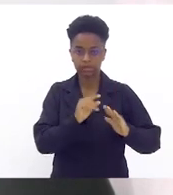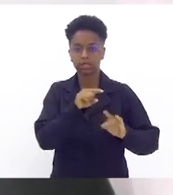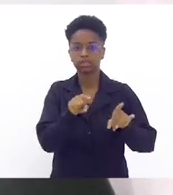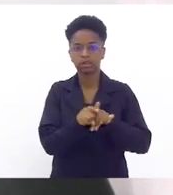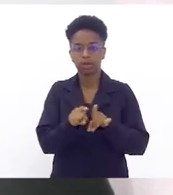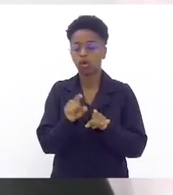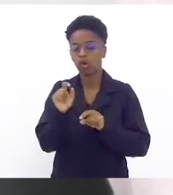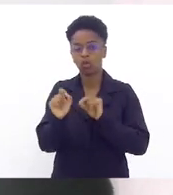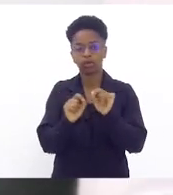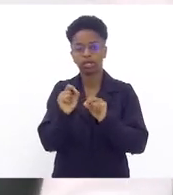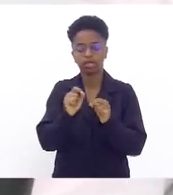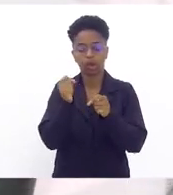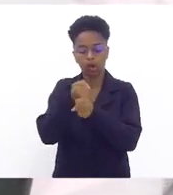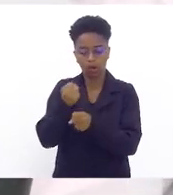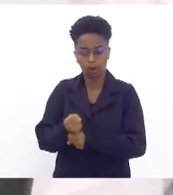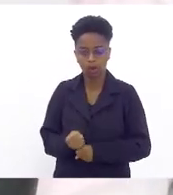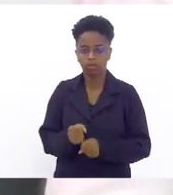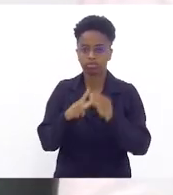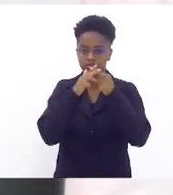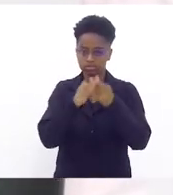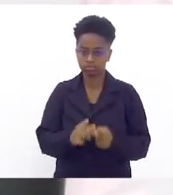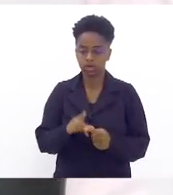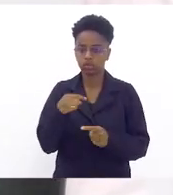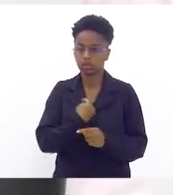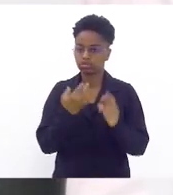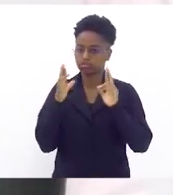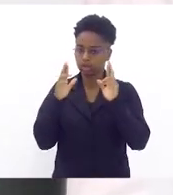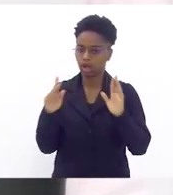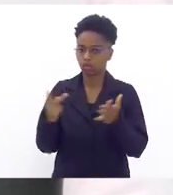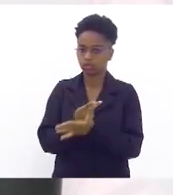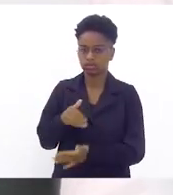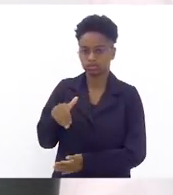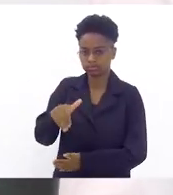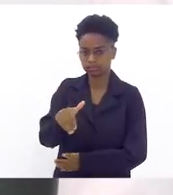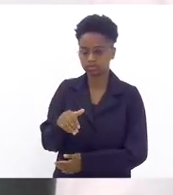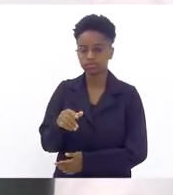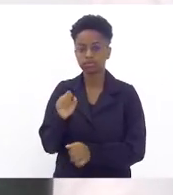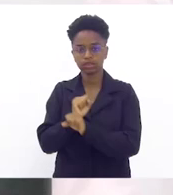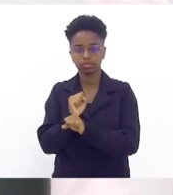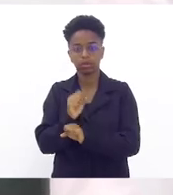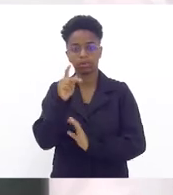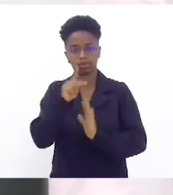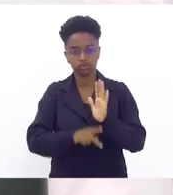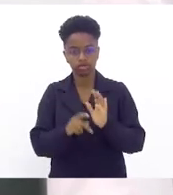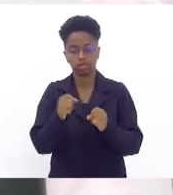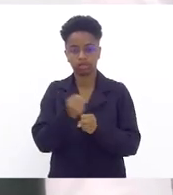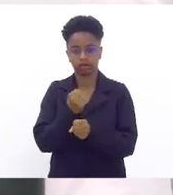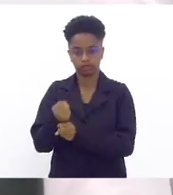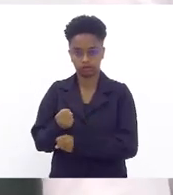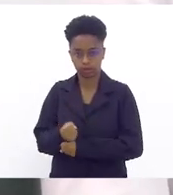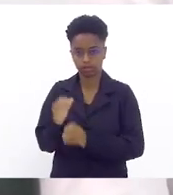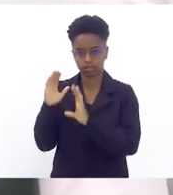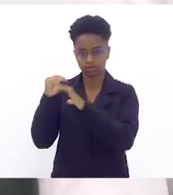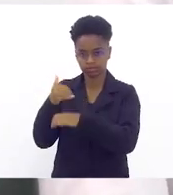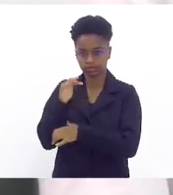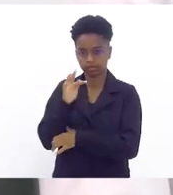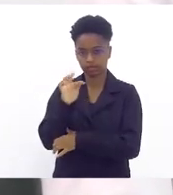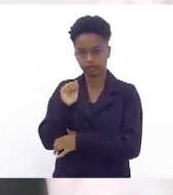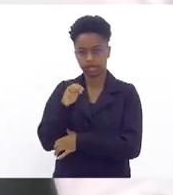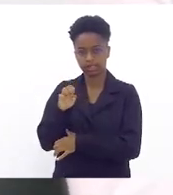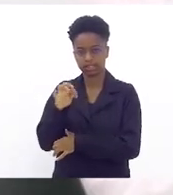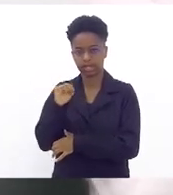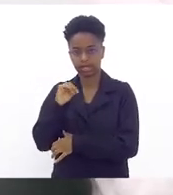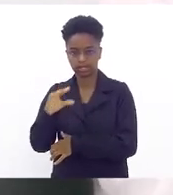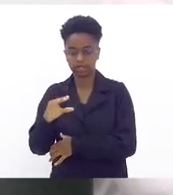para as obras de restauração que esperamos ter início em breve aguardamos um projeto de reforma da engenharia da Faetec para que os